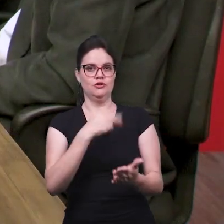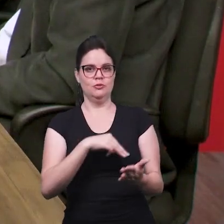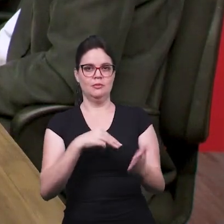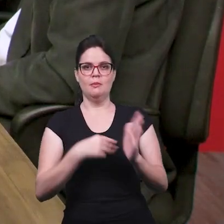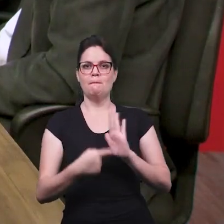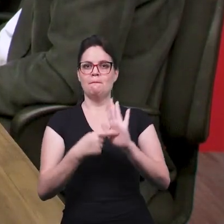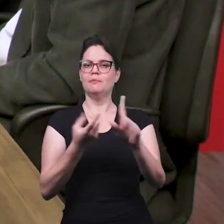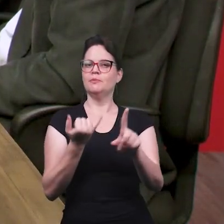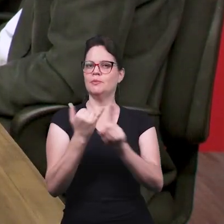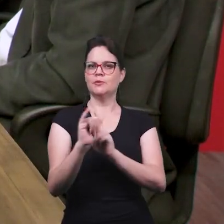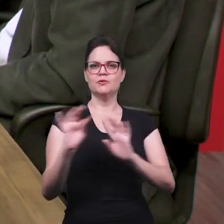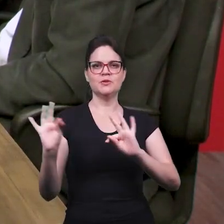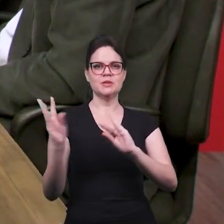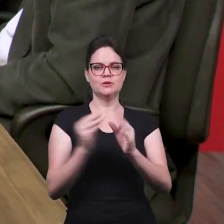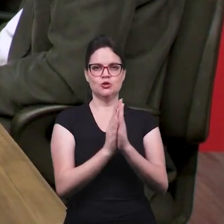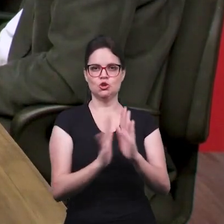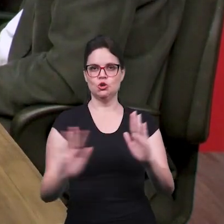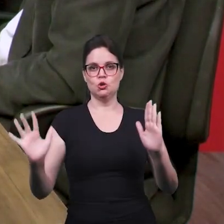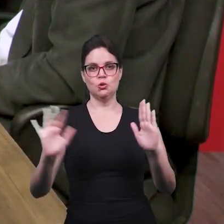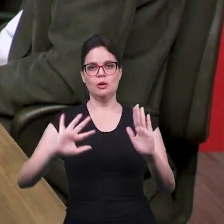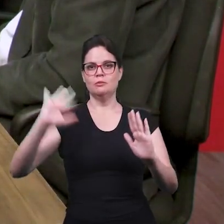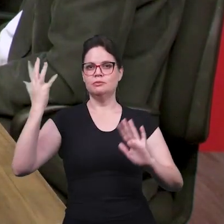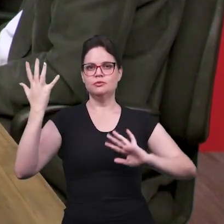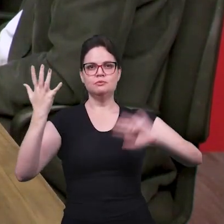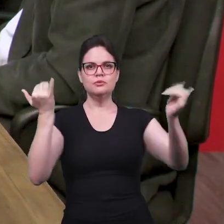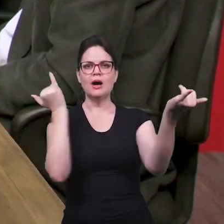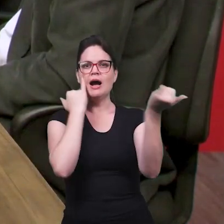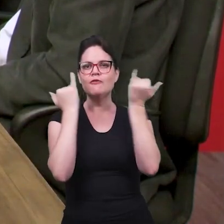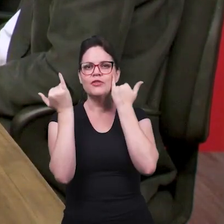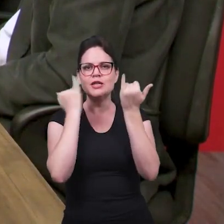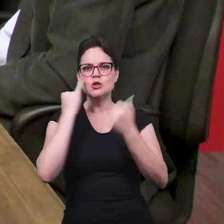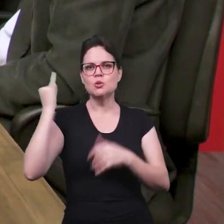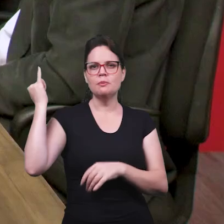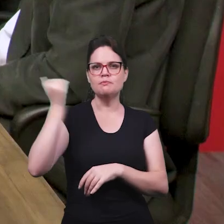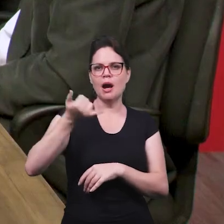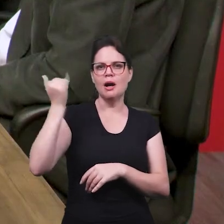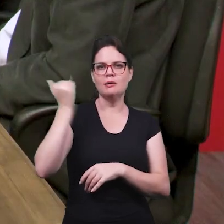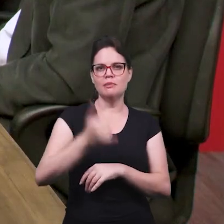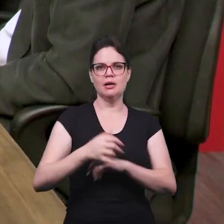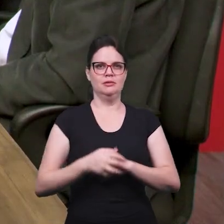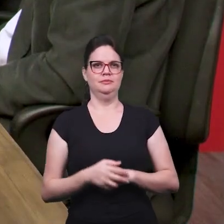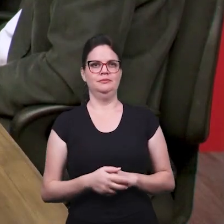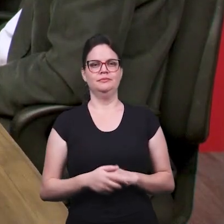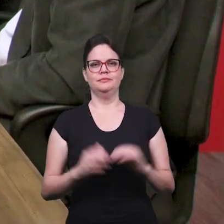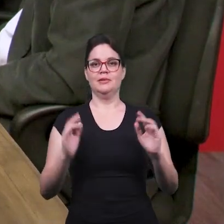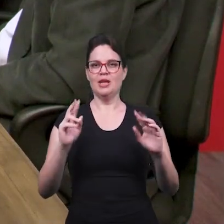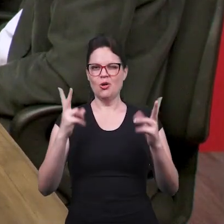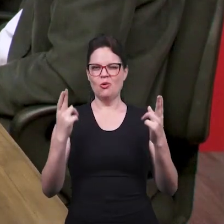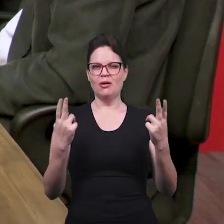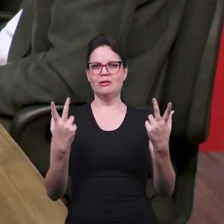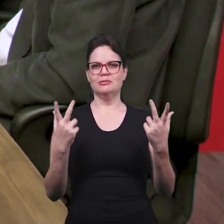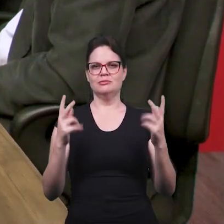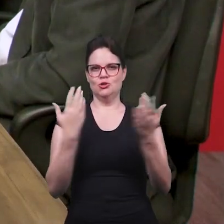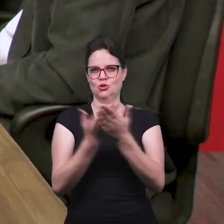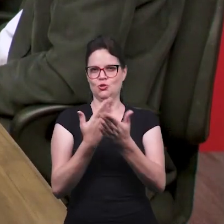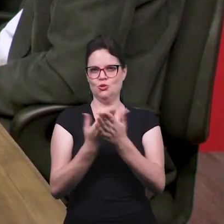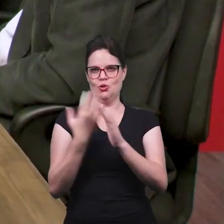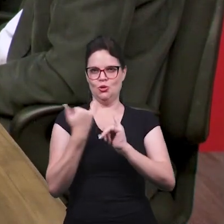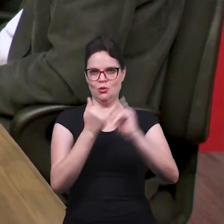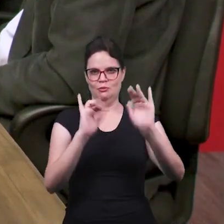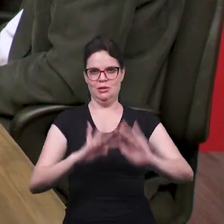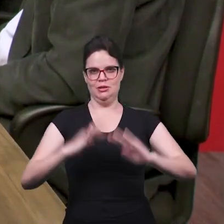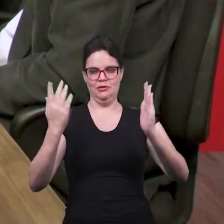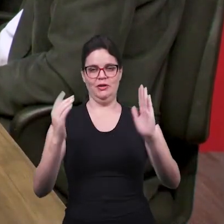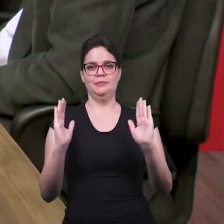da igreja. Os sinais que nós temos visto, trombetas e festas com sinais do arrebatamento, e o tempo do breve que nós estamos